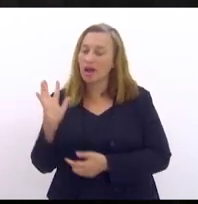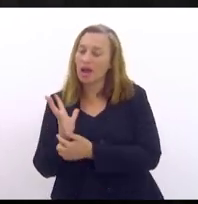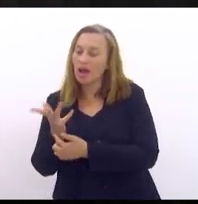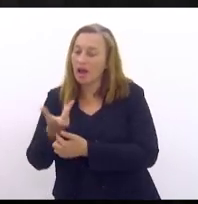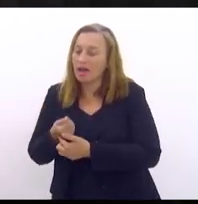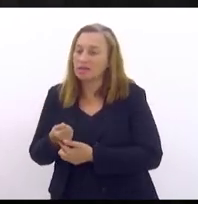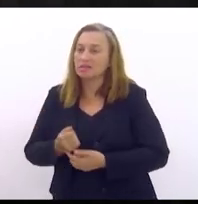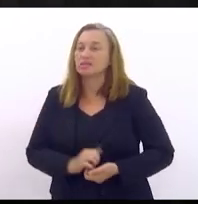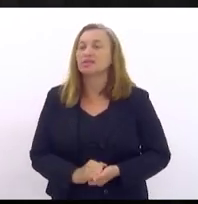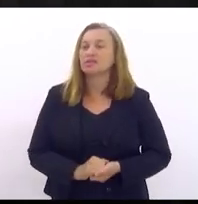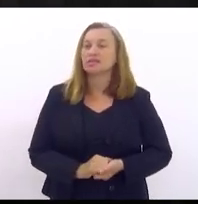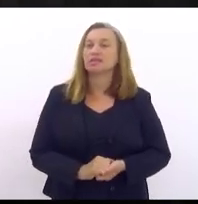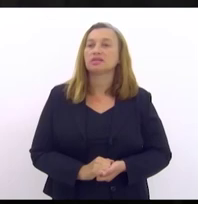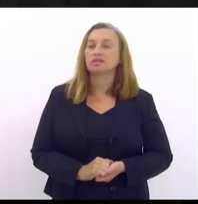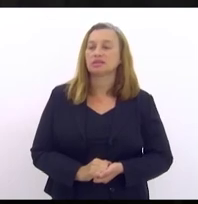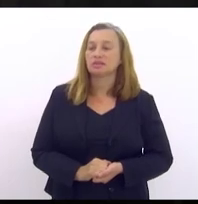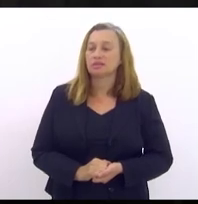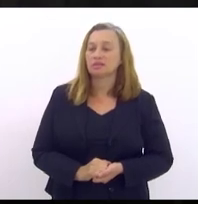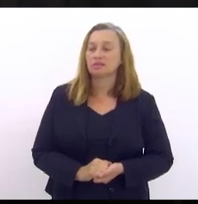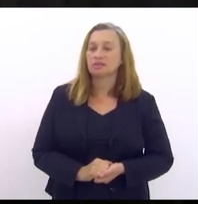Fronten,